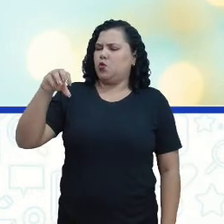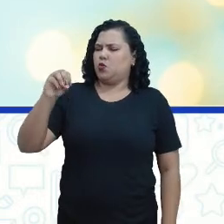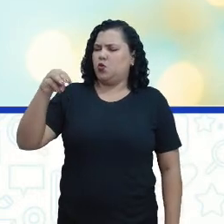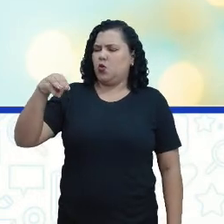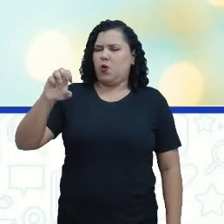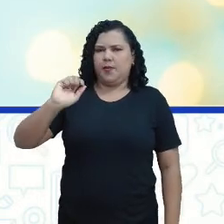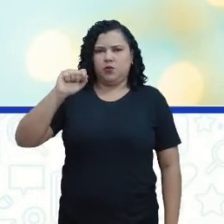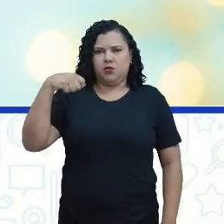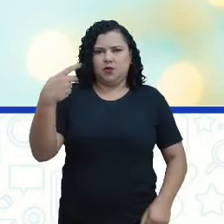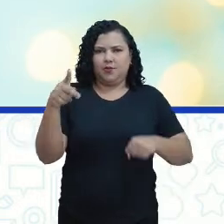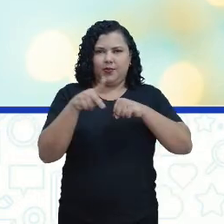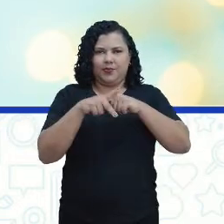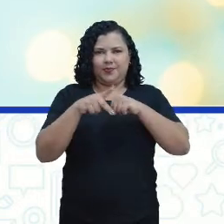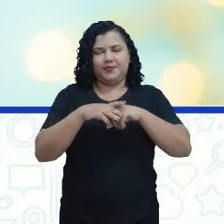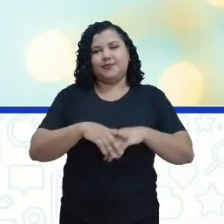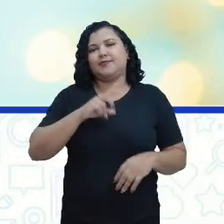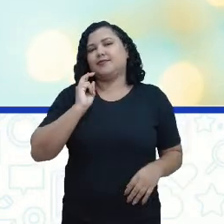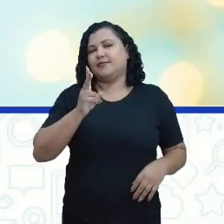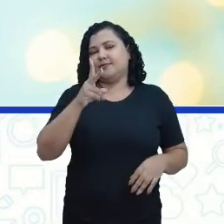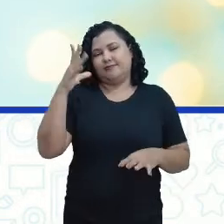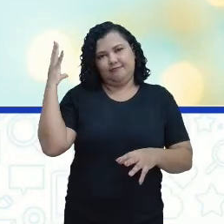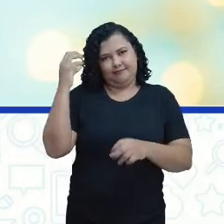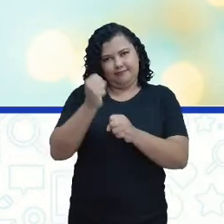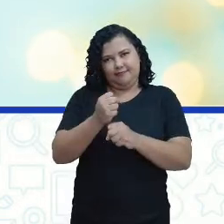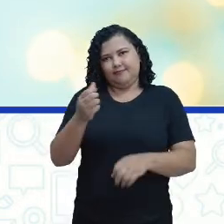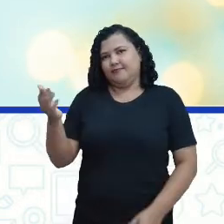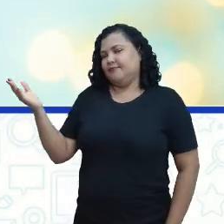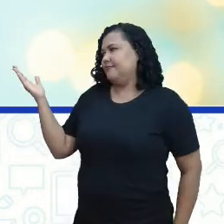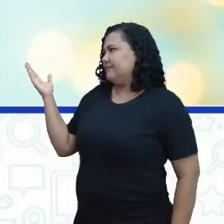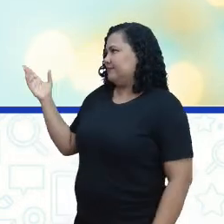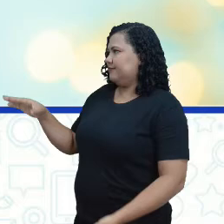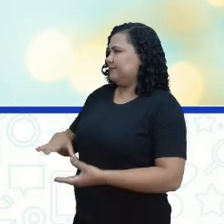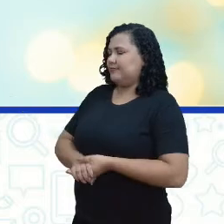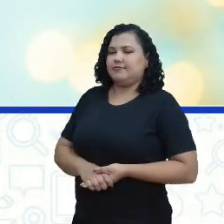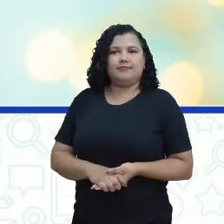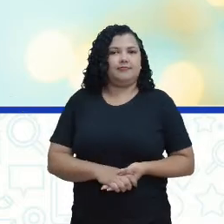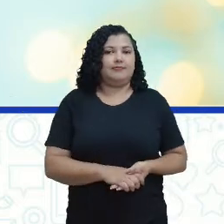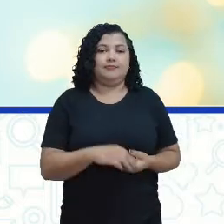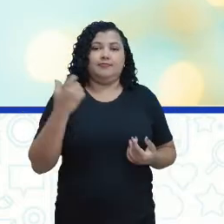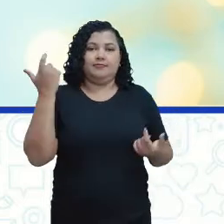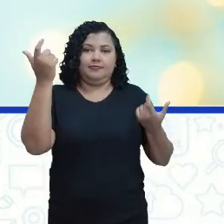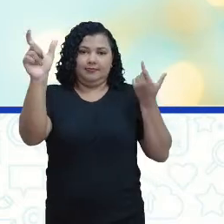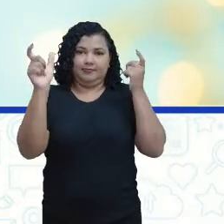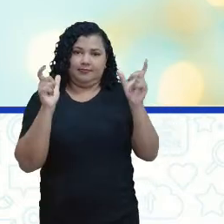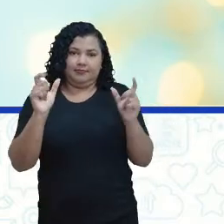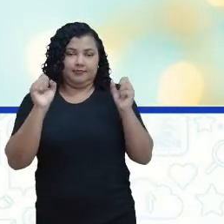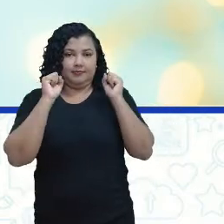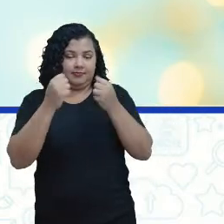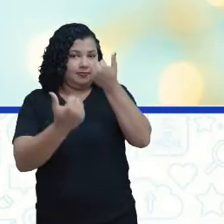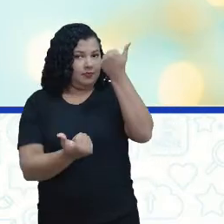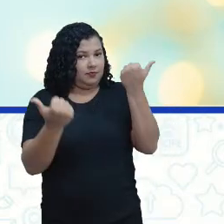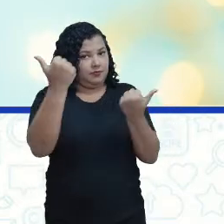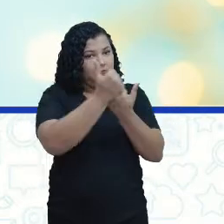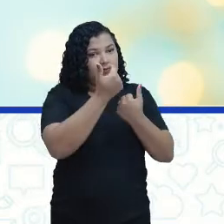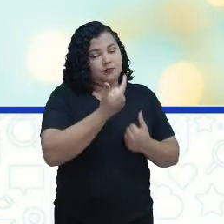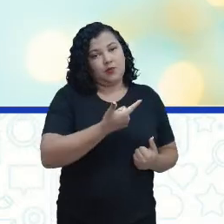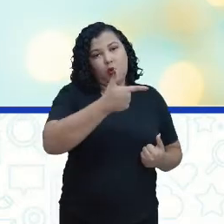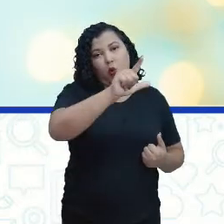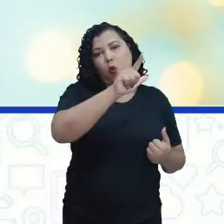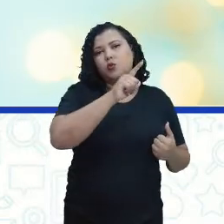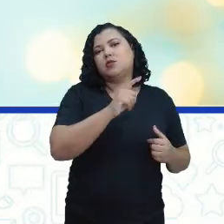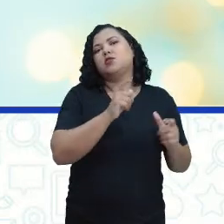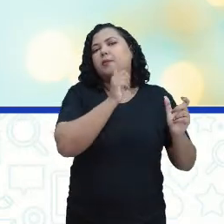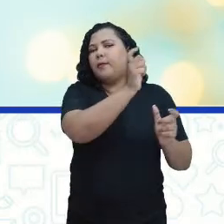sabem o que são pronomes, mas a gente sempre pode revisar. Pronomes são palavras que se substituem ou